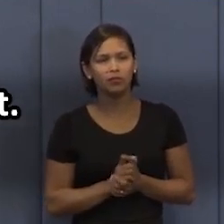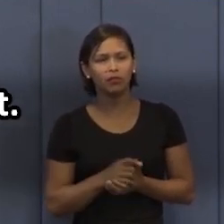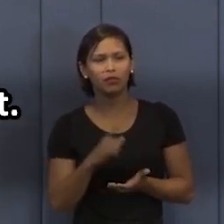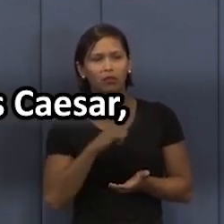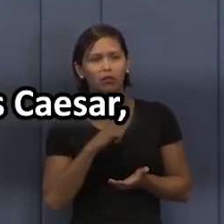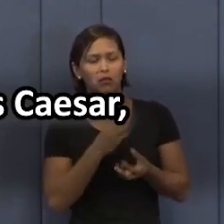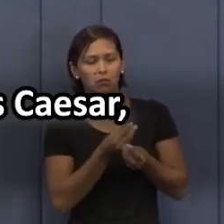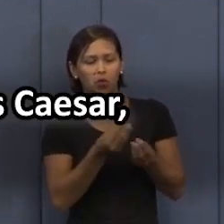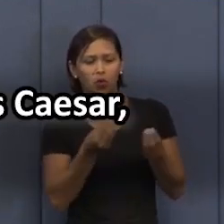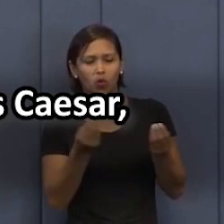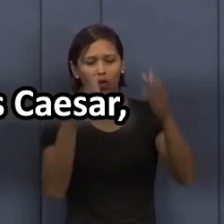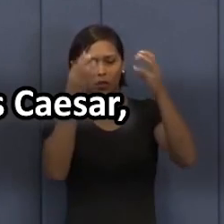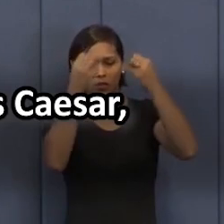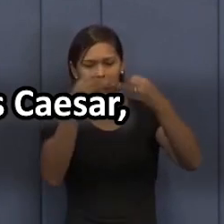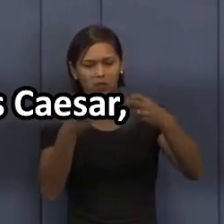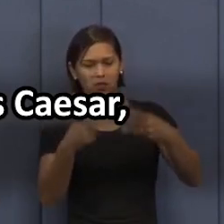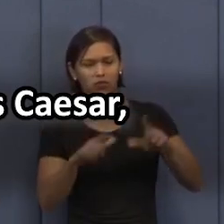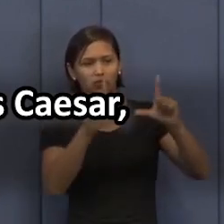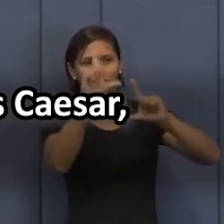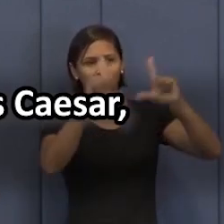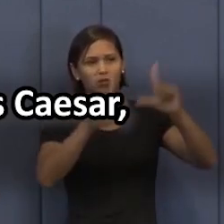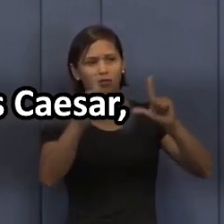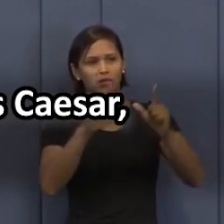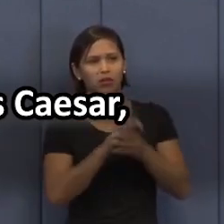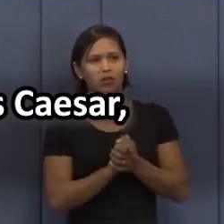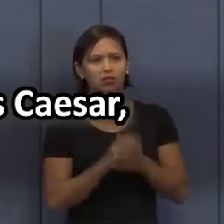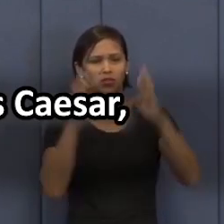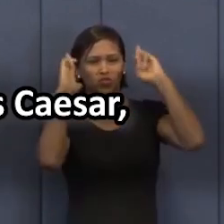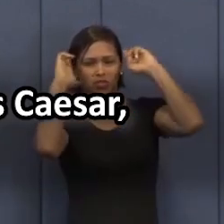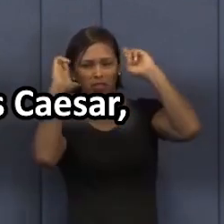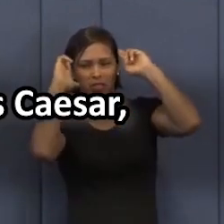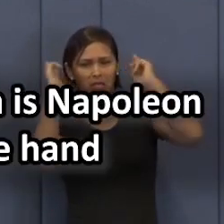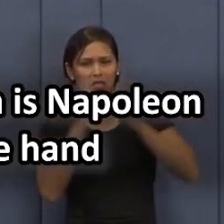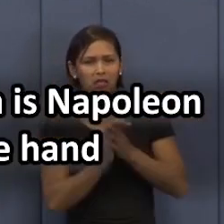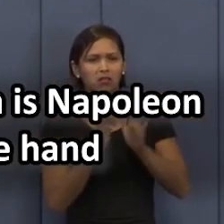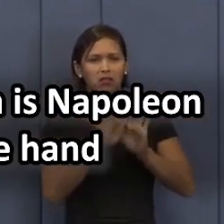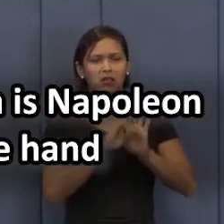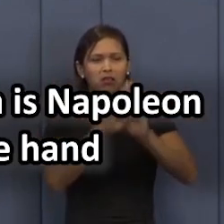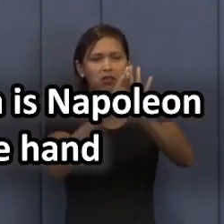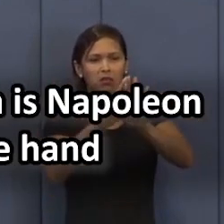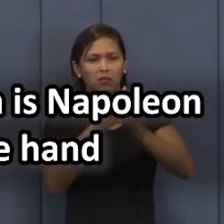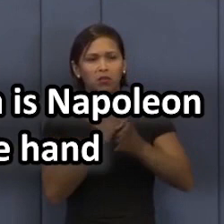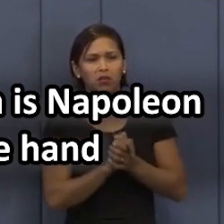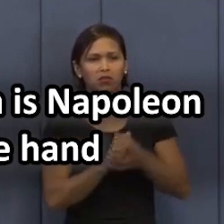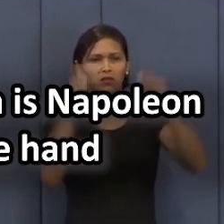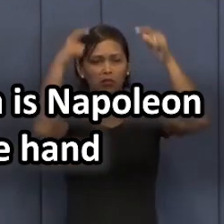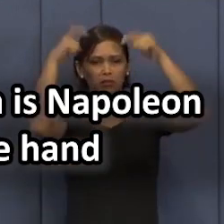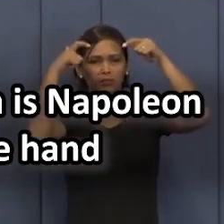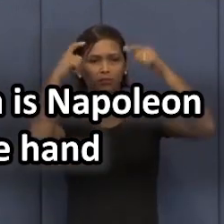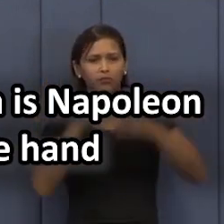falando. Então, você tem várias passagens ali, ele vestido de César, de imperador romano. Uma das mais representativas do que